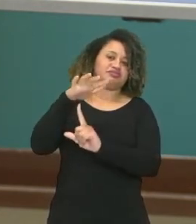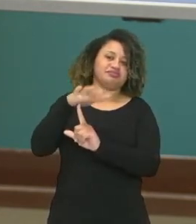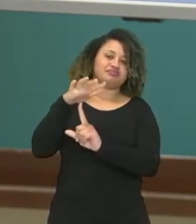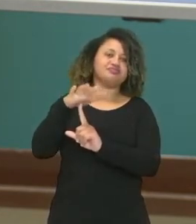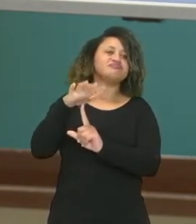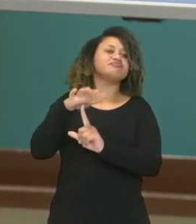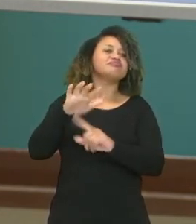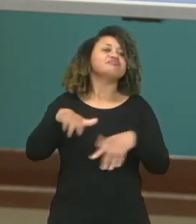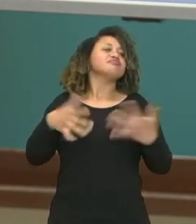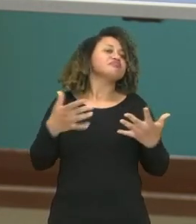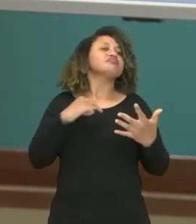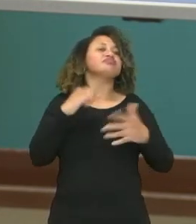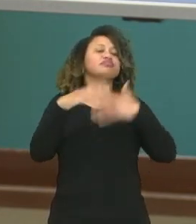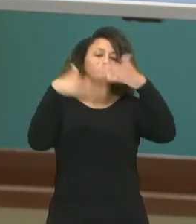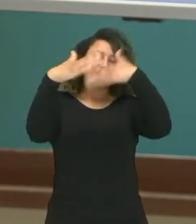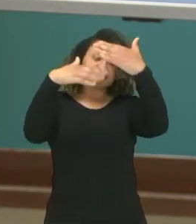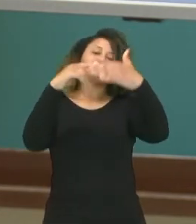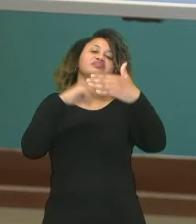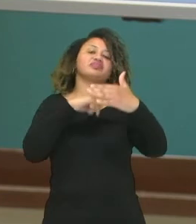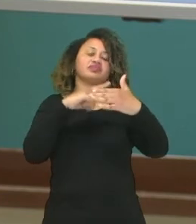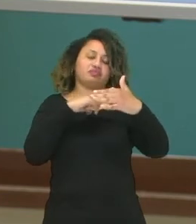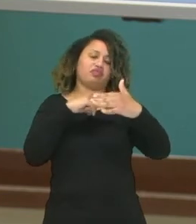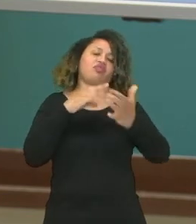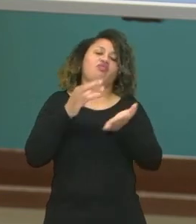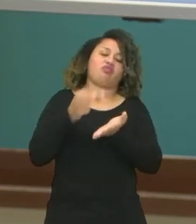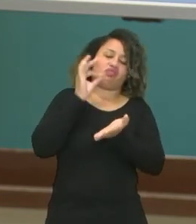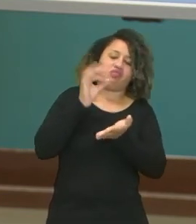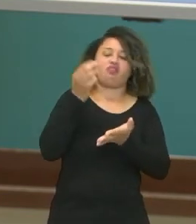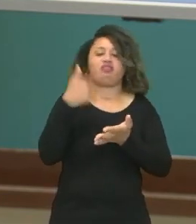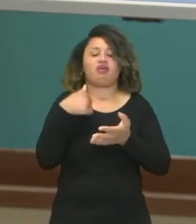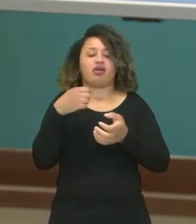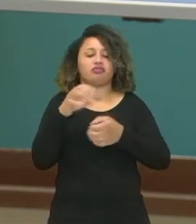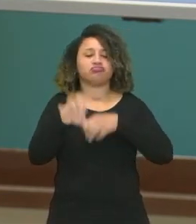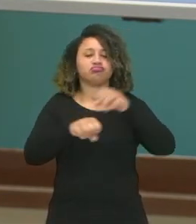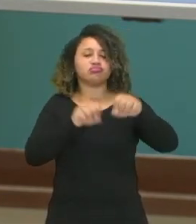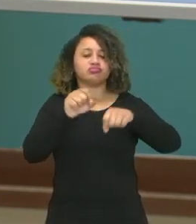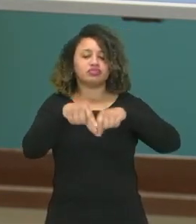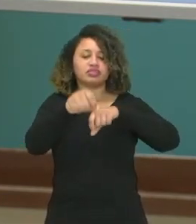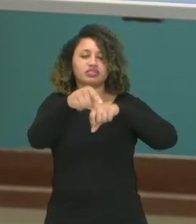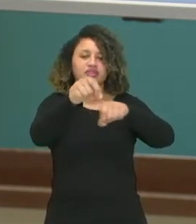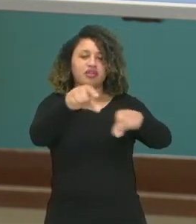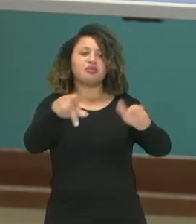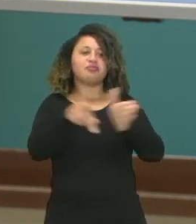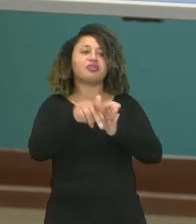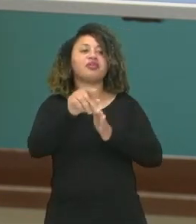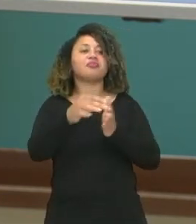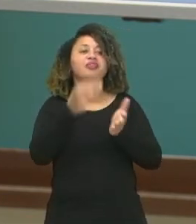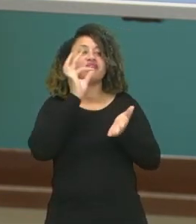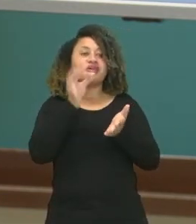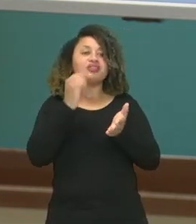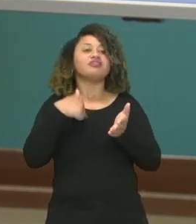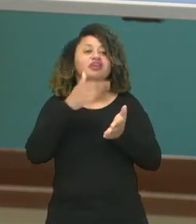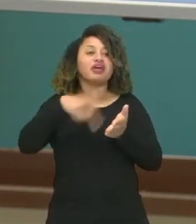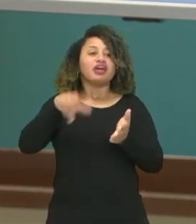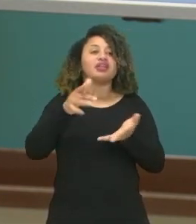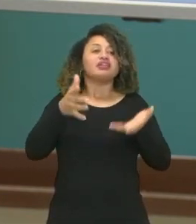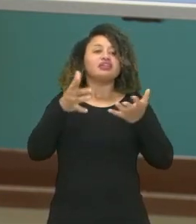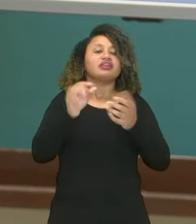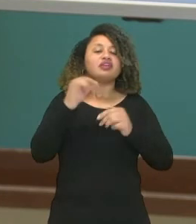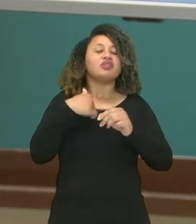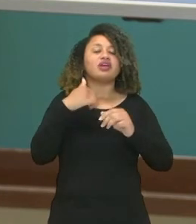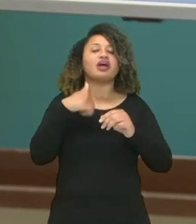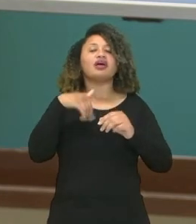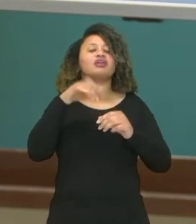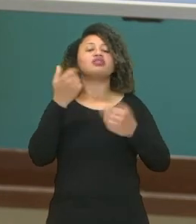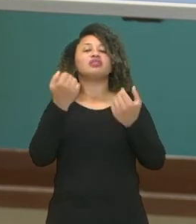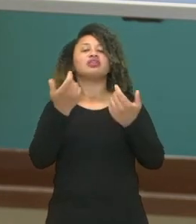Paraná. Com o desenvolvimento deste café, da cultura do café, as elites paranaenses defendiam a ideia de superar a